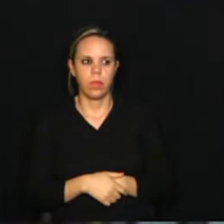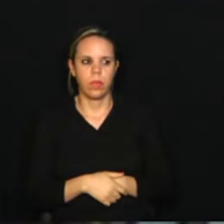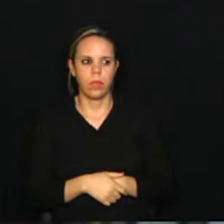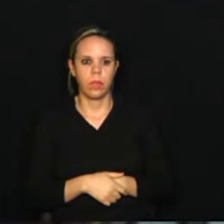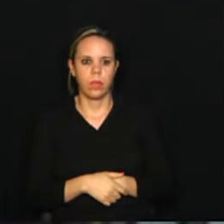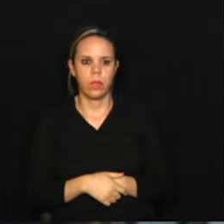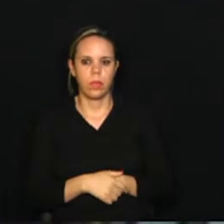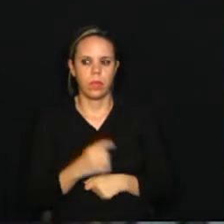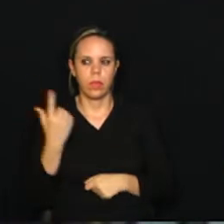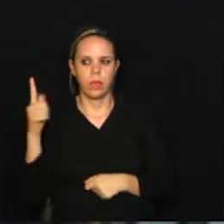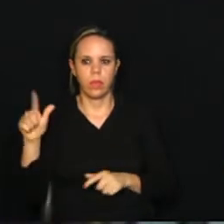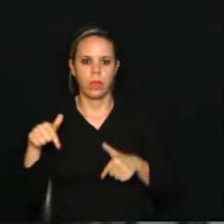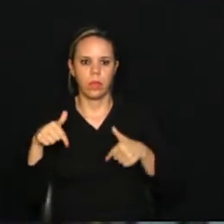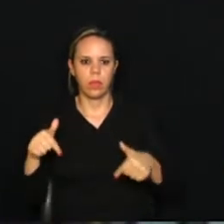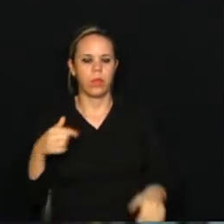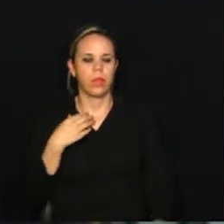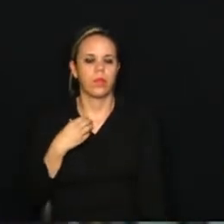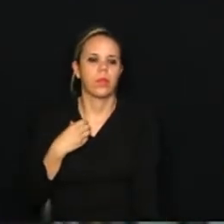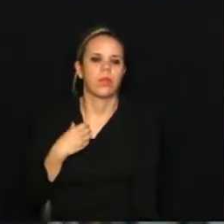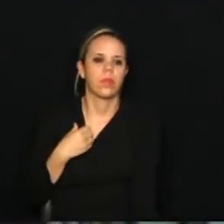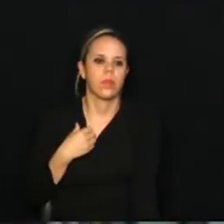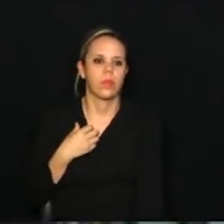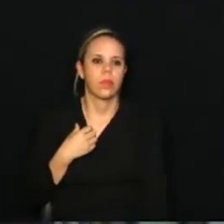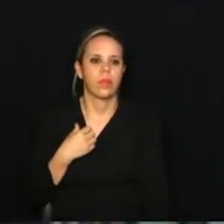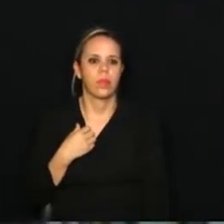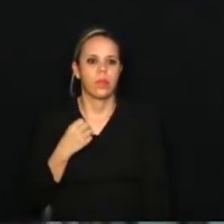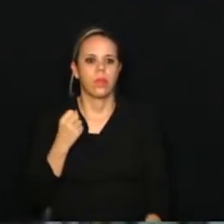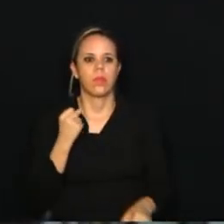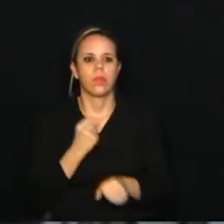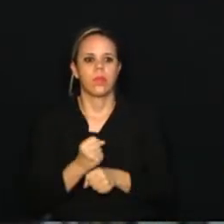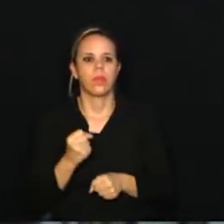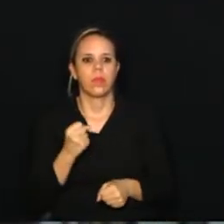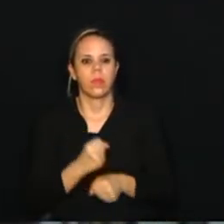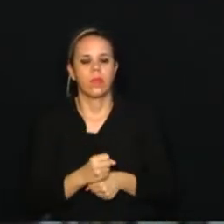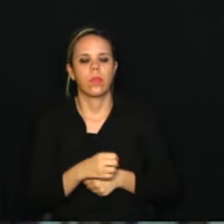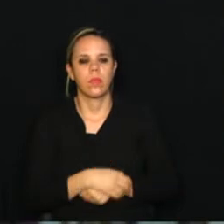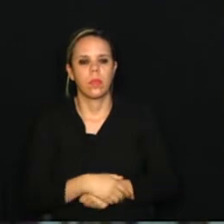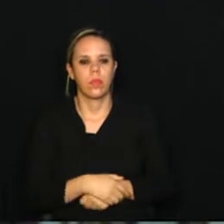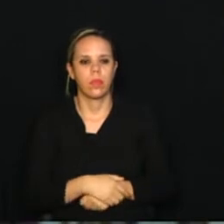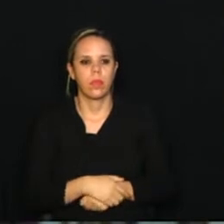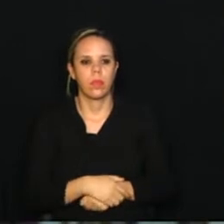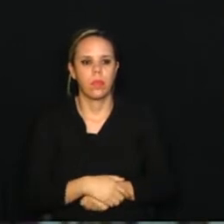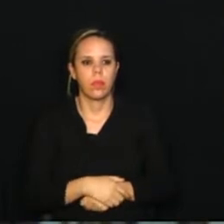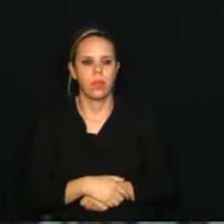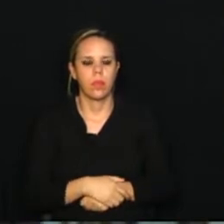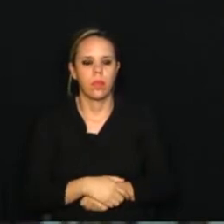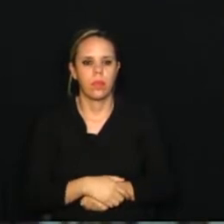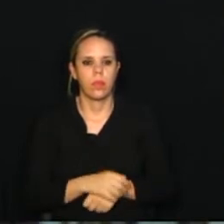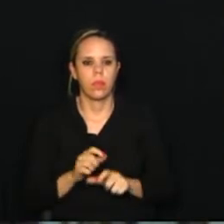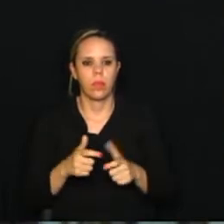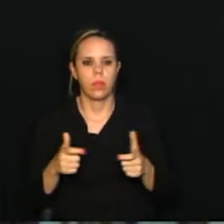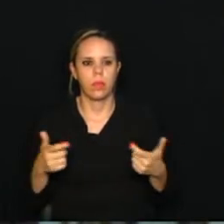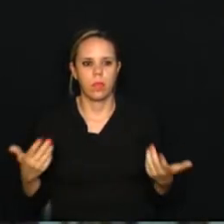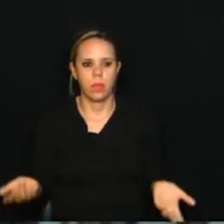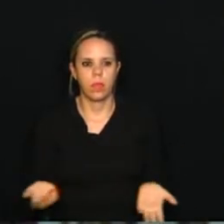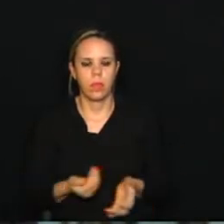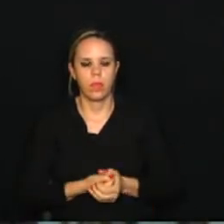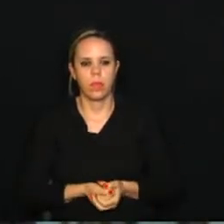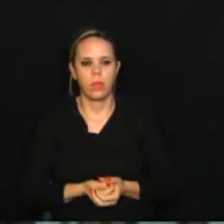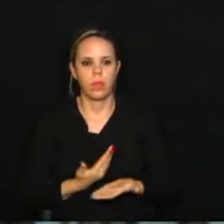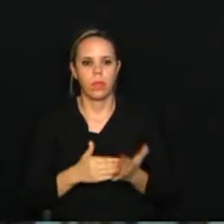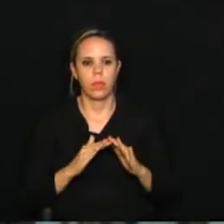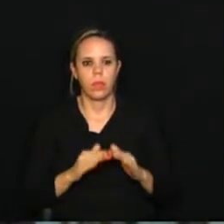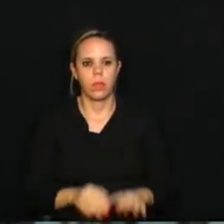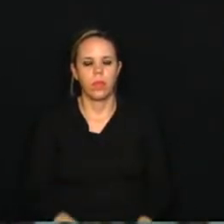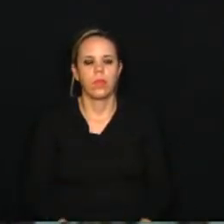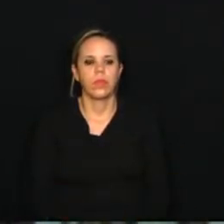A outra ação são reformas de ampliação das